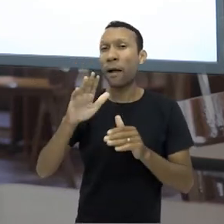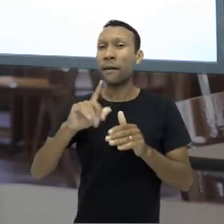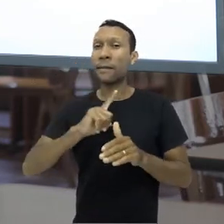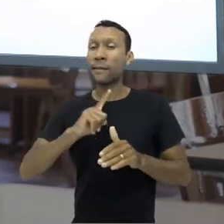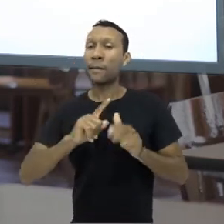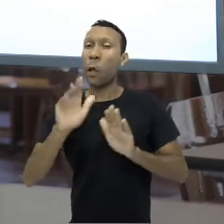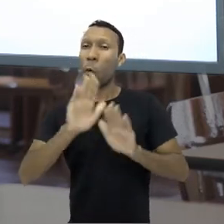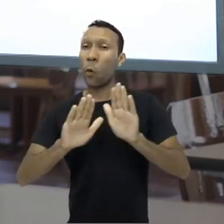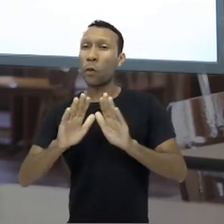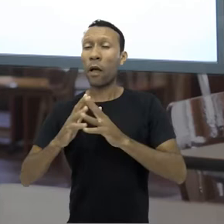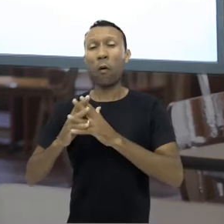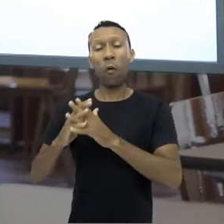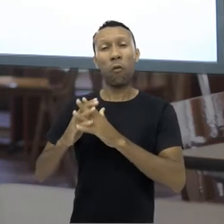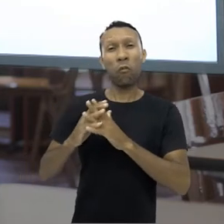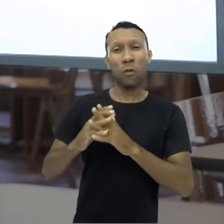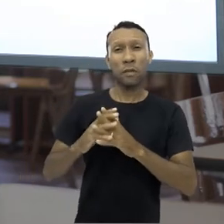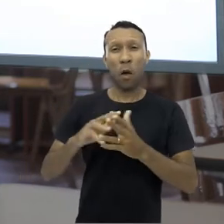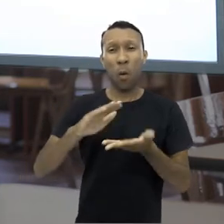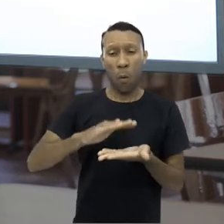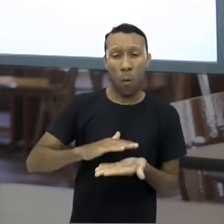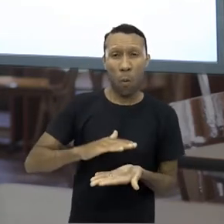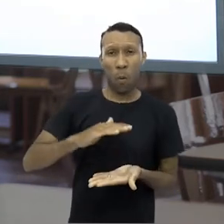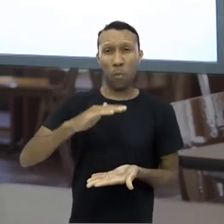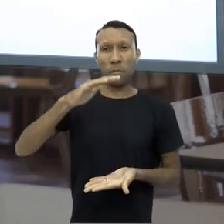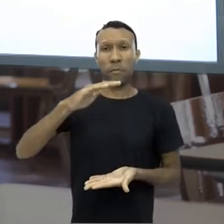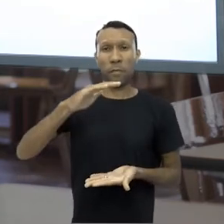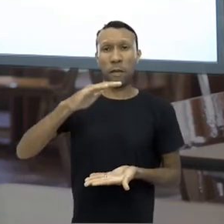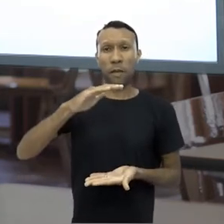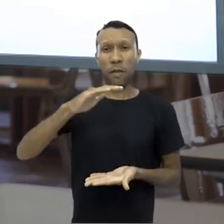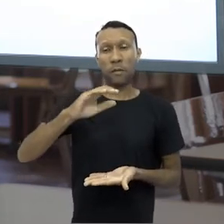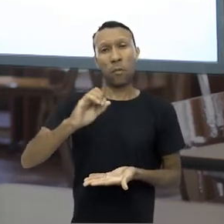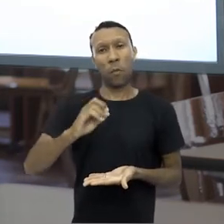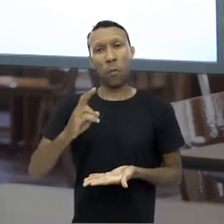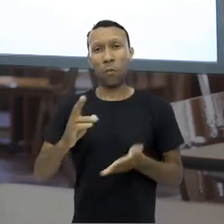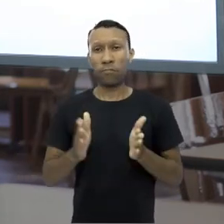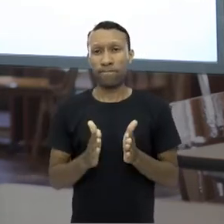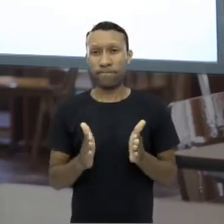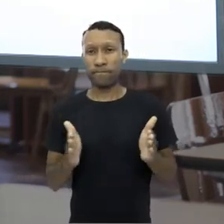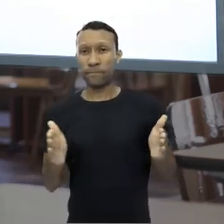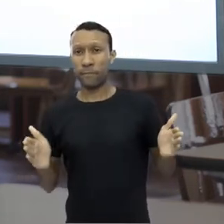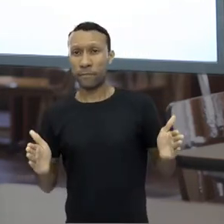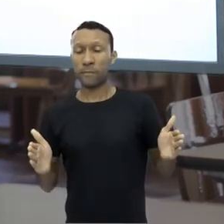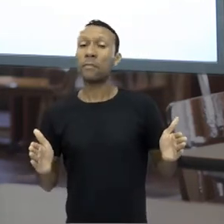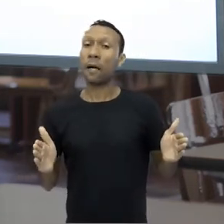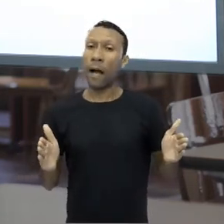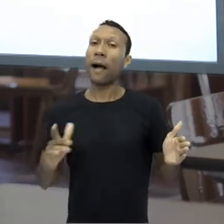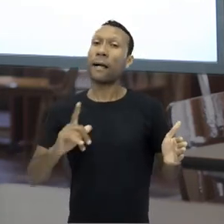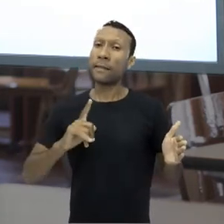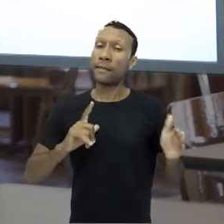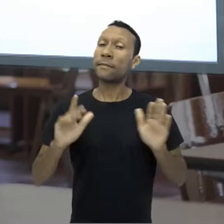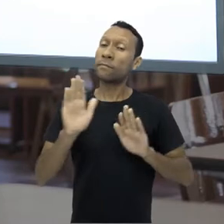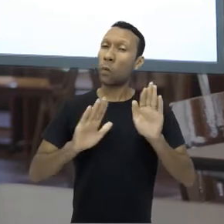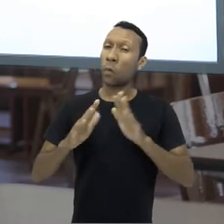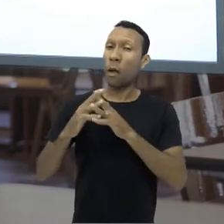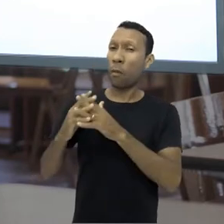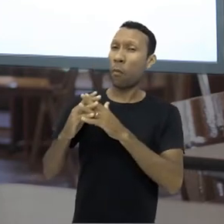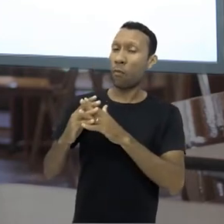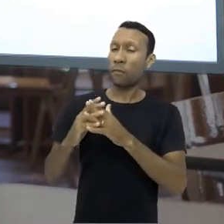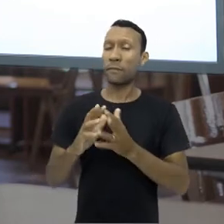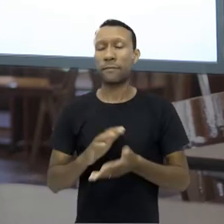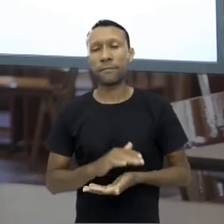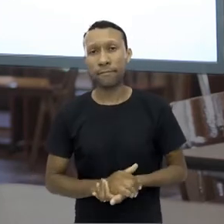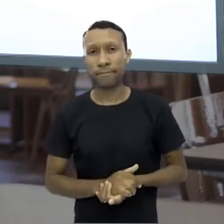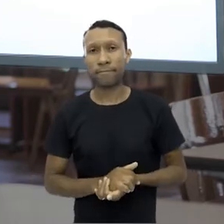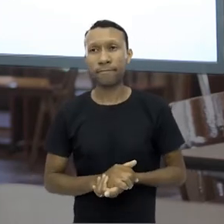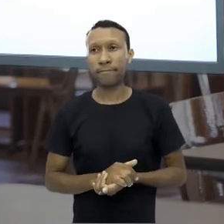confundir comprimento com altura e largura quando a gente fala em figuras planas e figuras tridimensionais, tá bom? Figuras em 3D, tá certo?